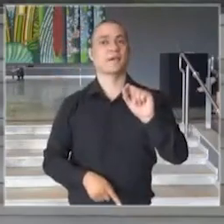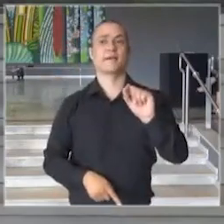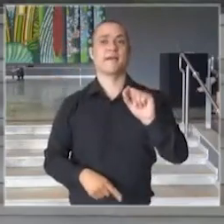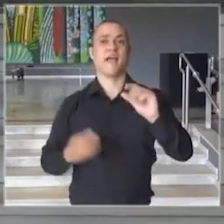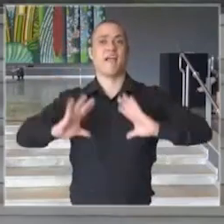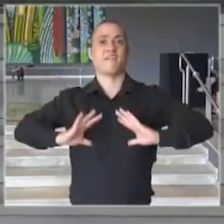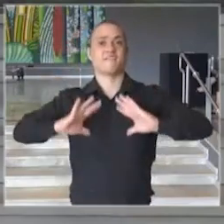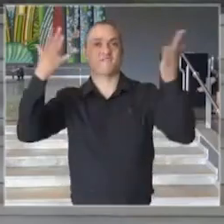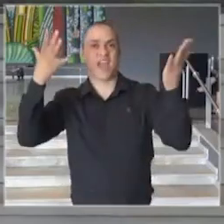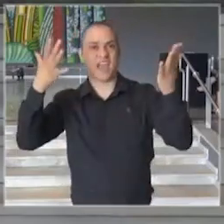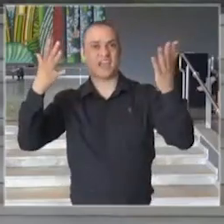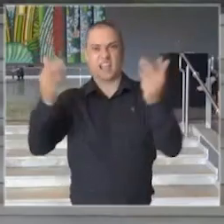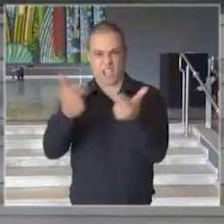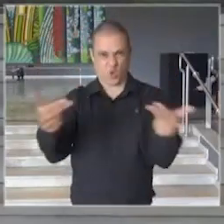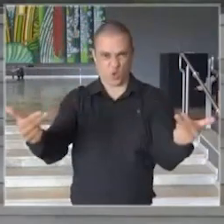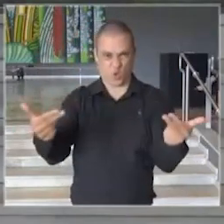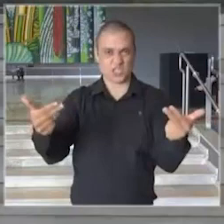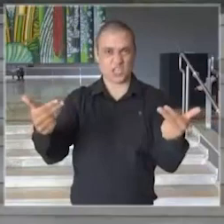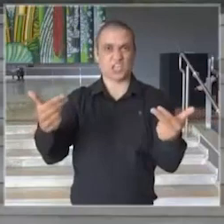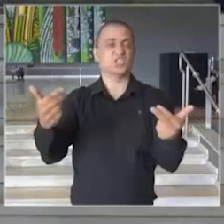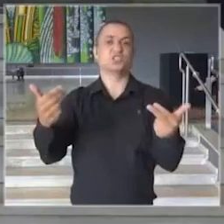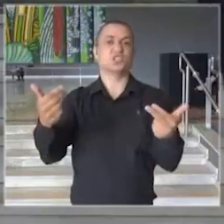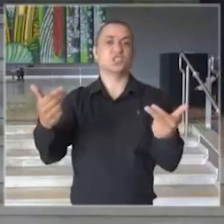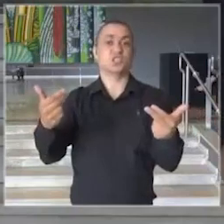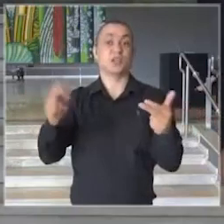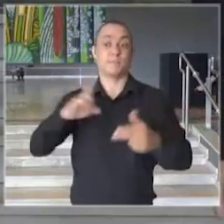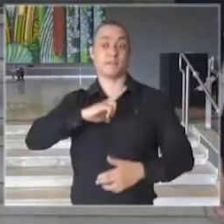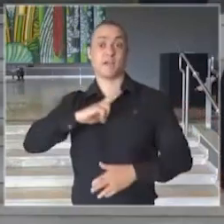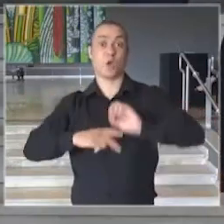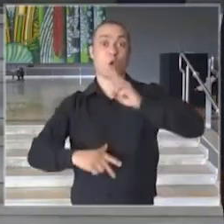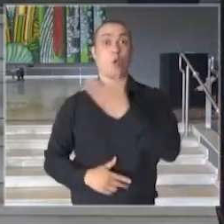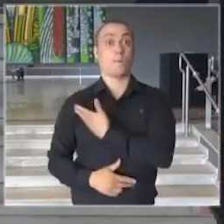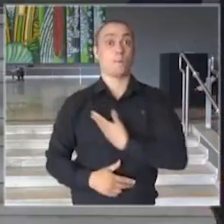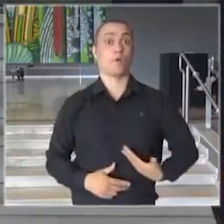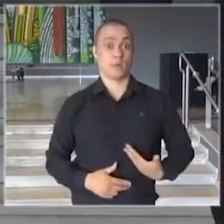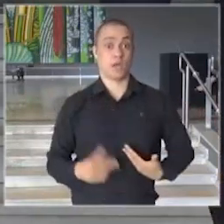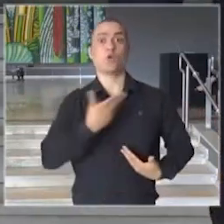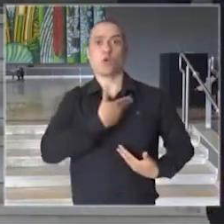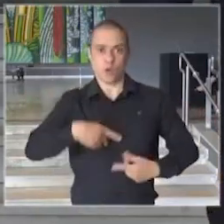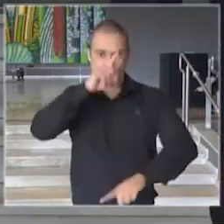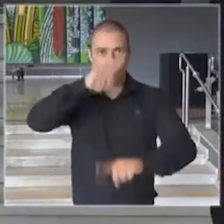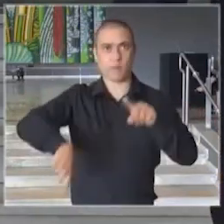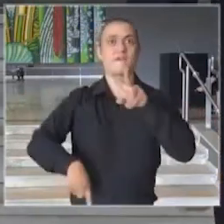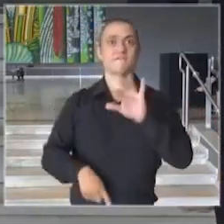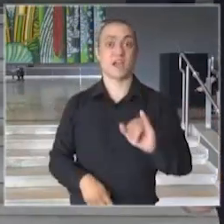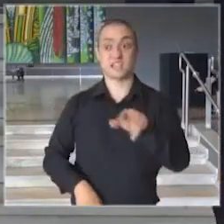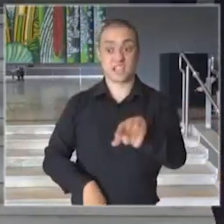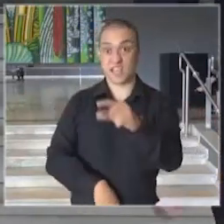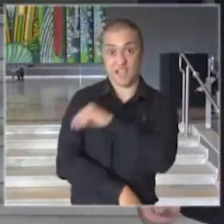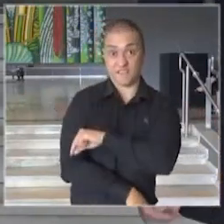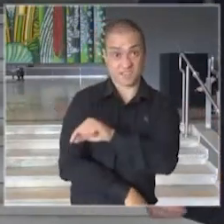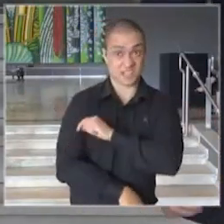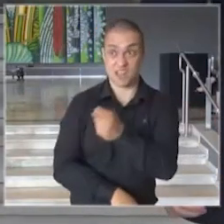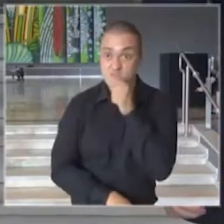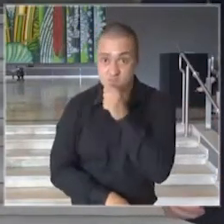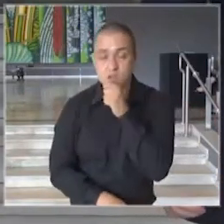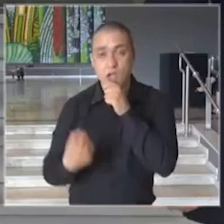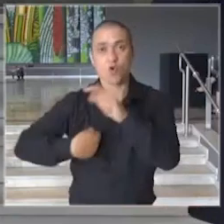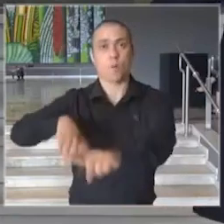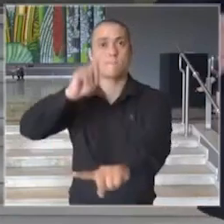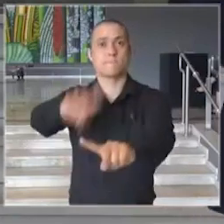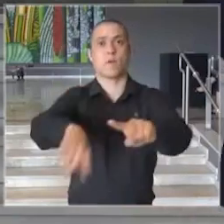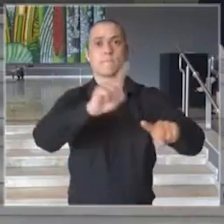de festa, festividade, celebração privada ou pública, enquanto não tivermos a